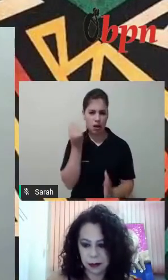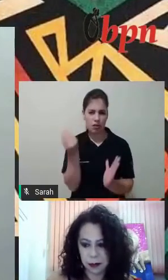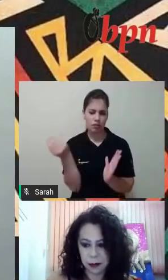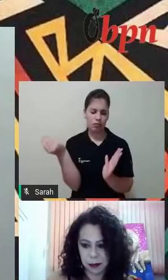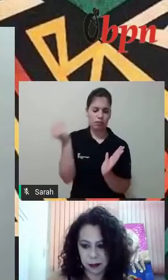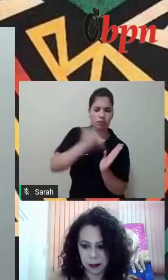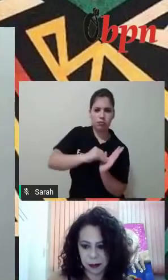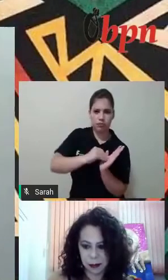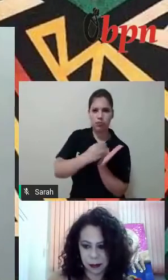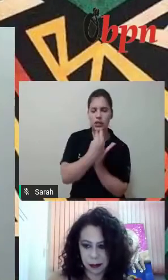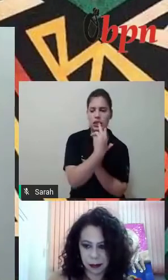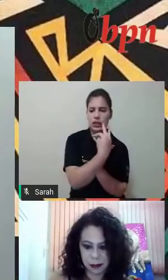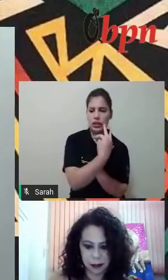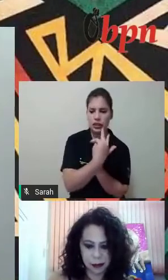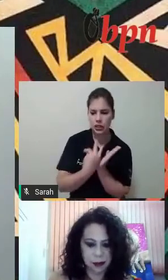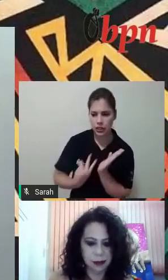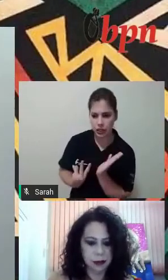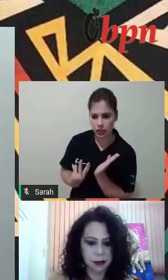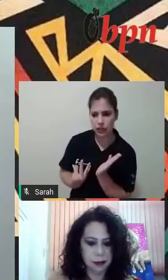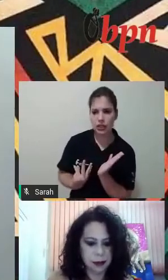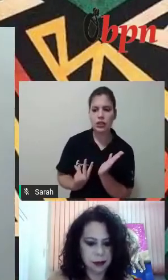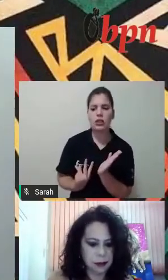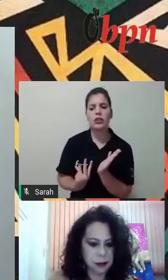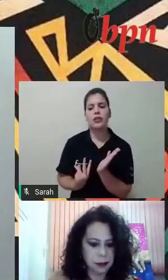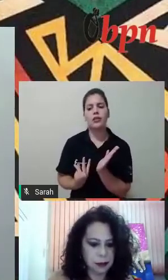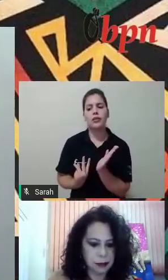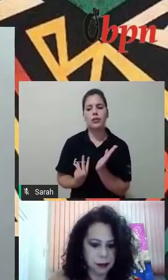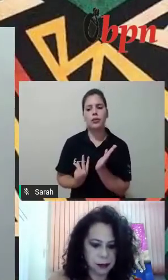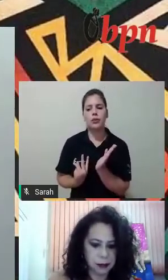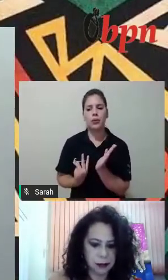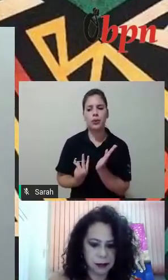né? Quando